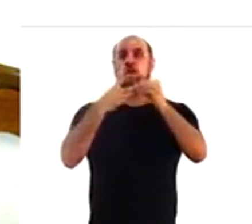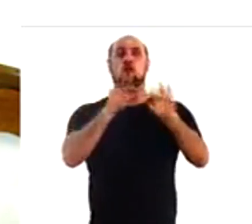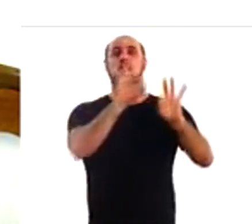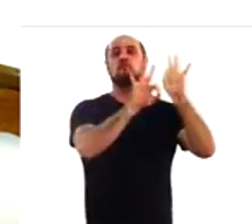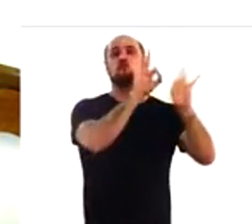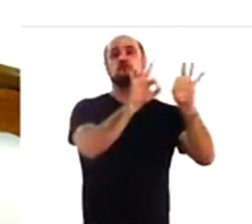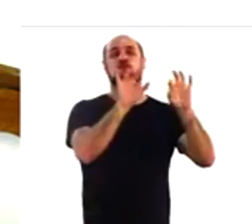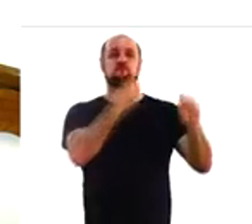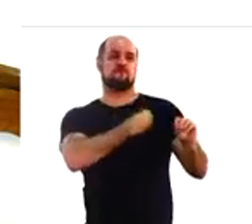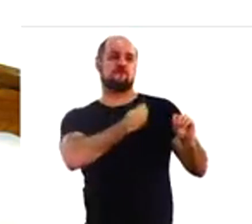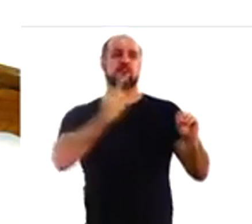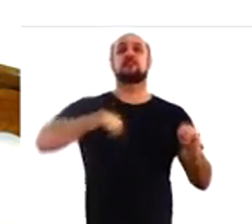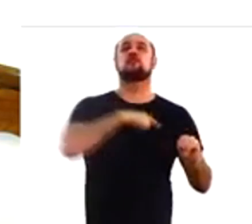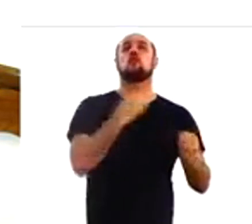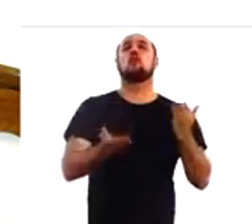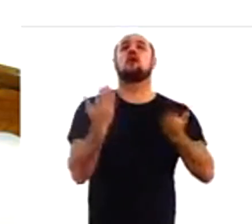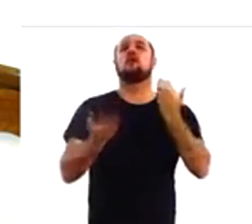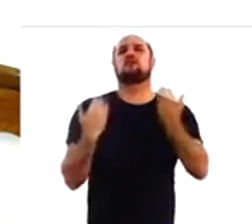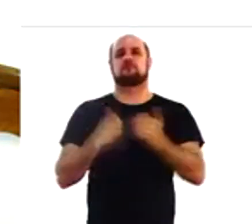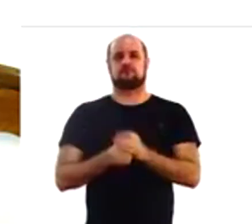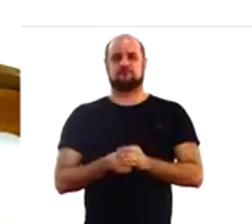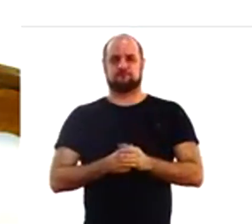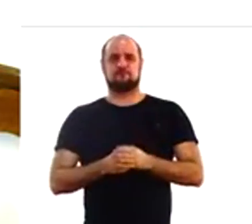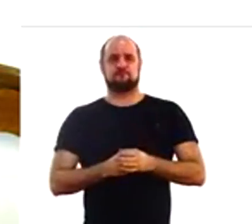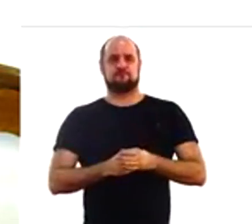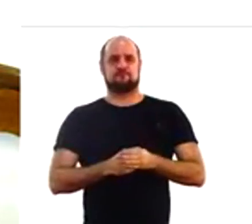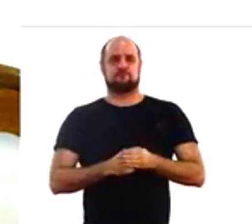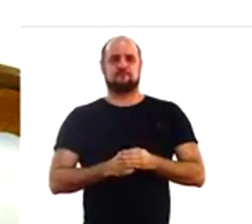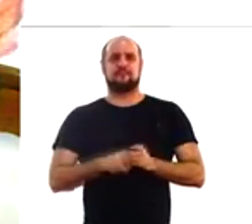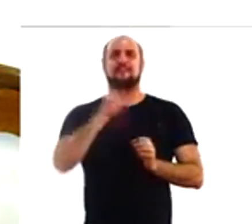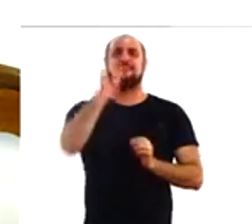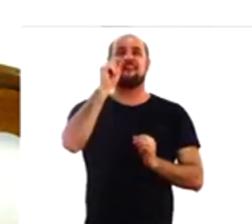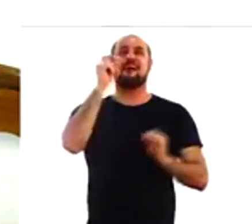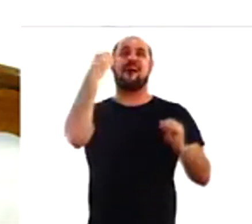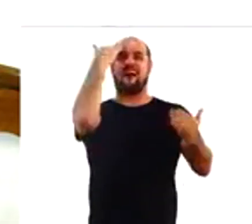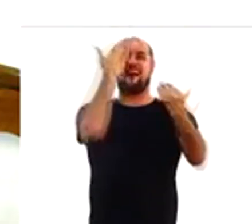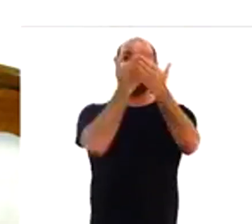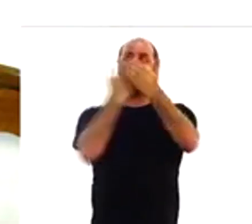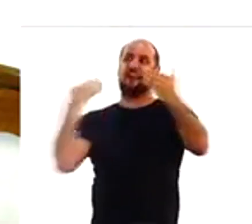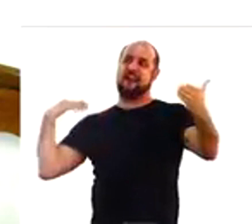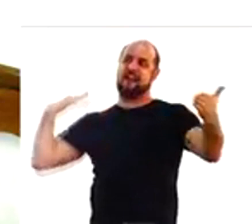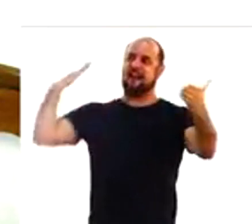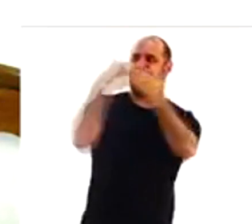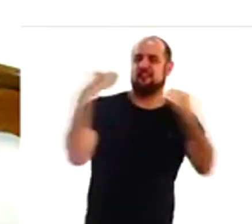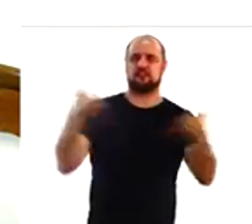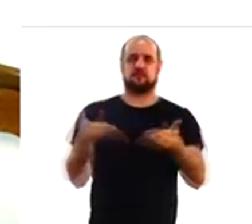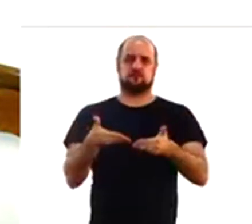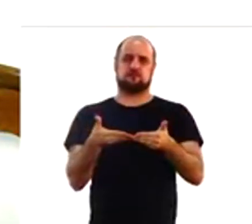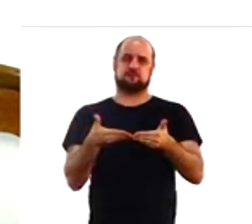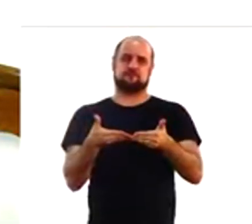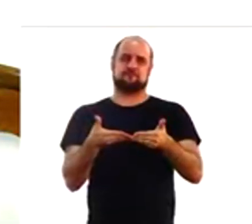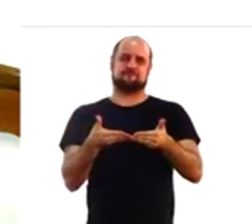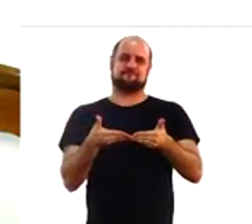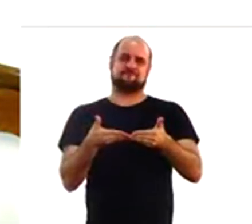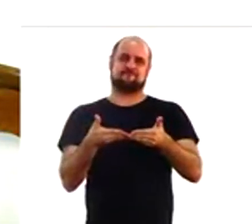vivendo agora? Veja que o crido está no passado. Em quem temos crido? O que nos aconteceu no passado que é real